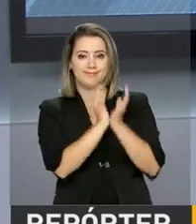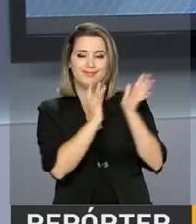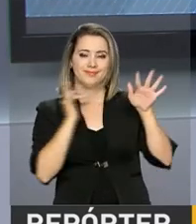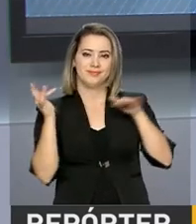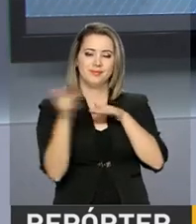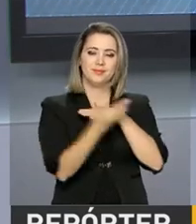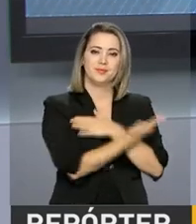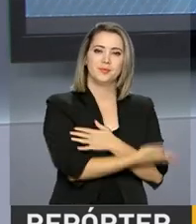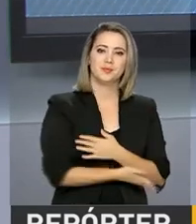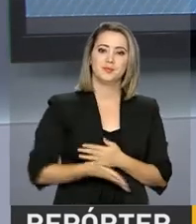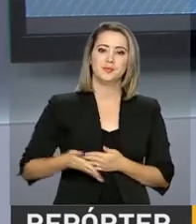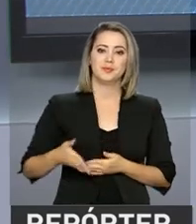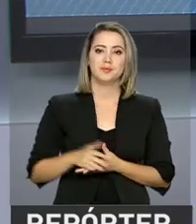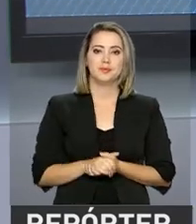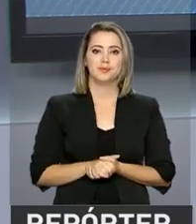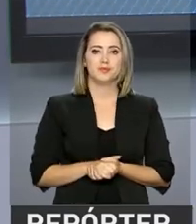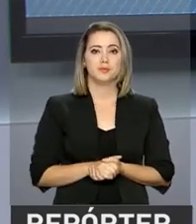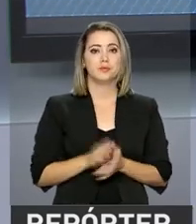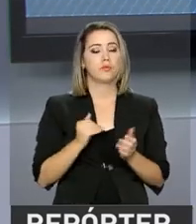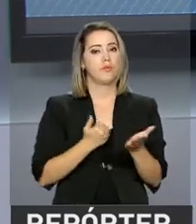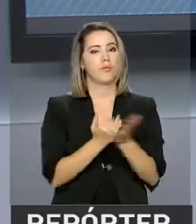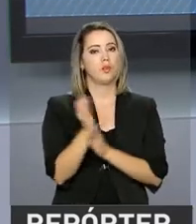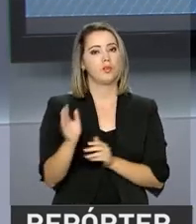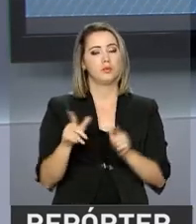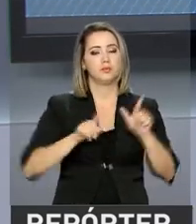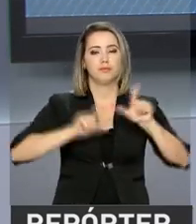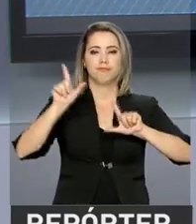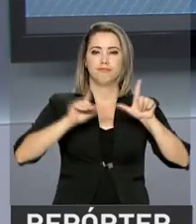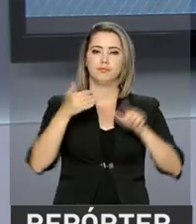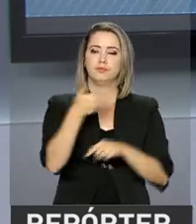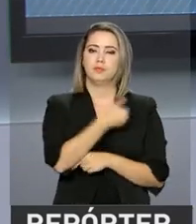as novidades em nossas redes sociais e continue com a gente